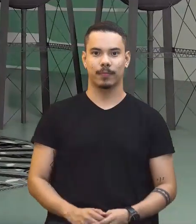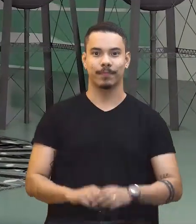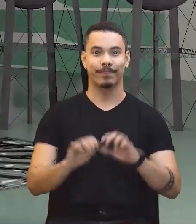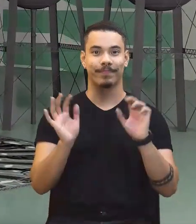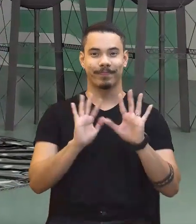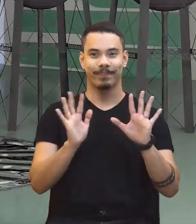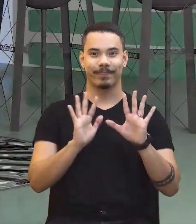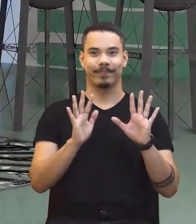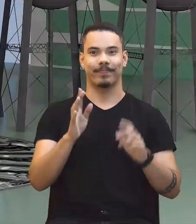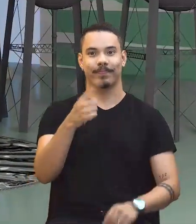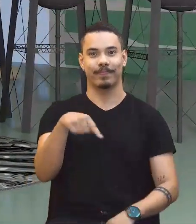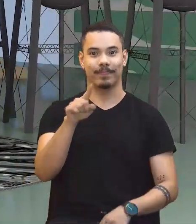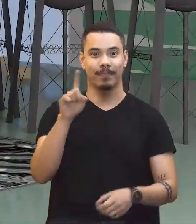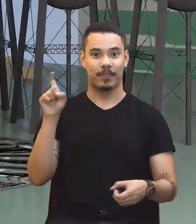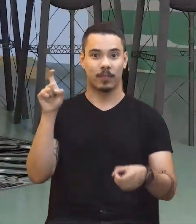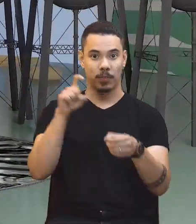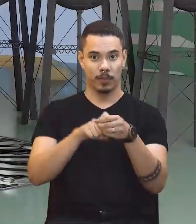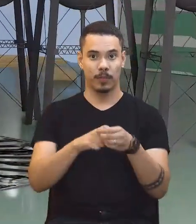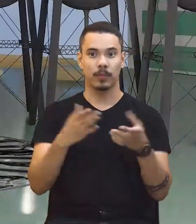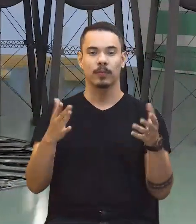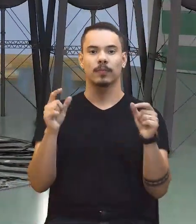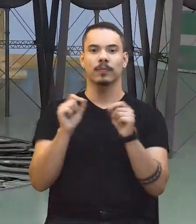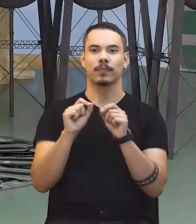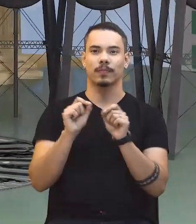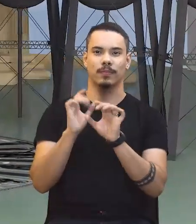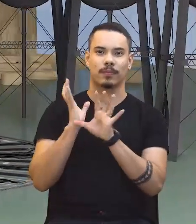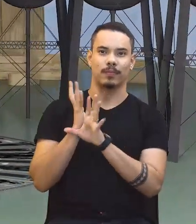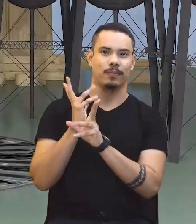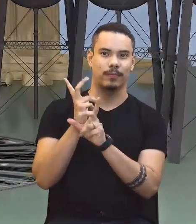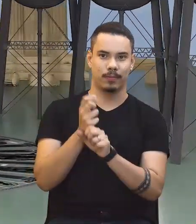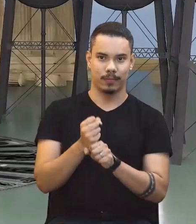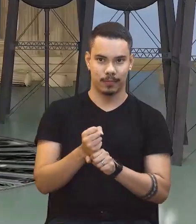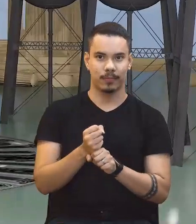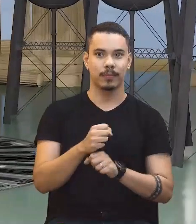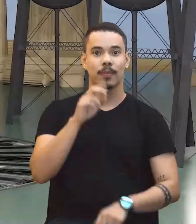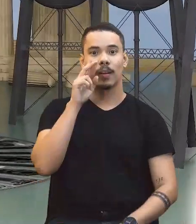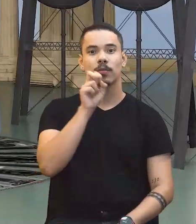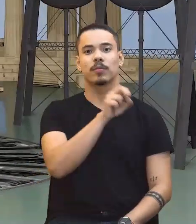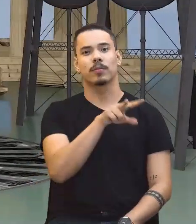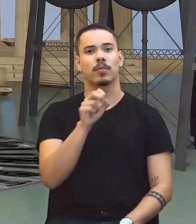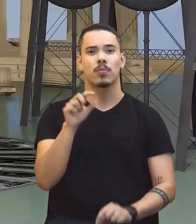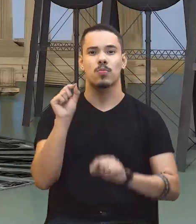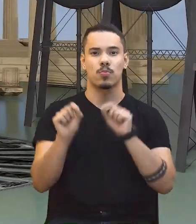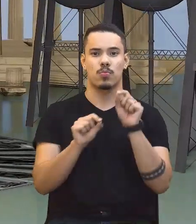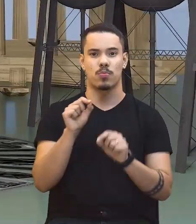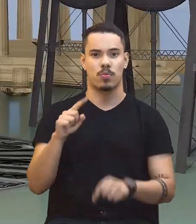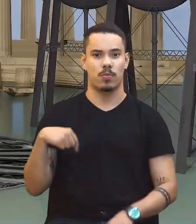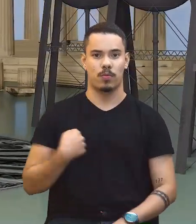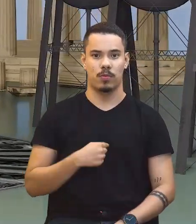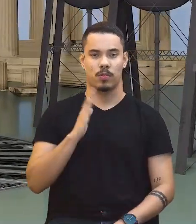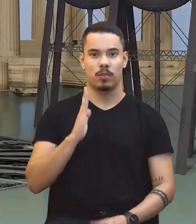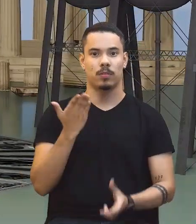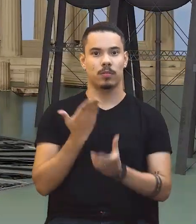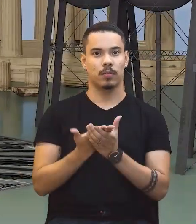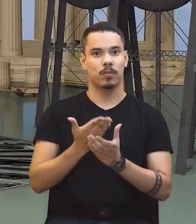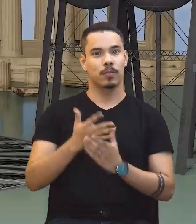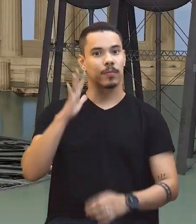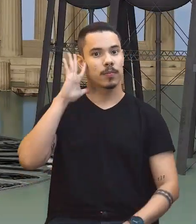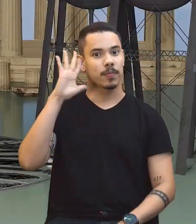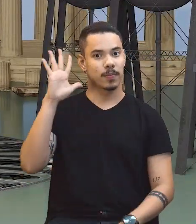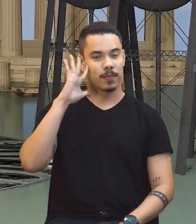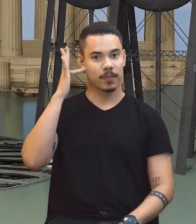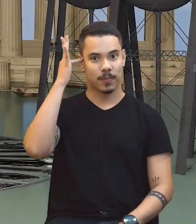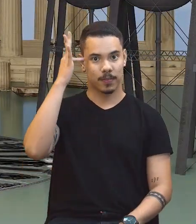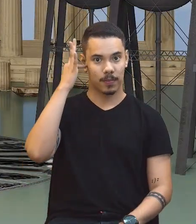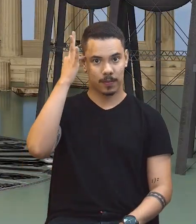Pessoal, estamos de volta para o momento da nossa revisão. Vamos rever o que foi trabalhado ali no pensamento dos filósofos Platão